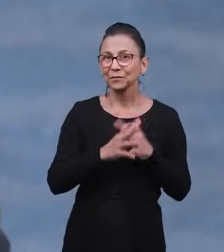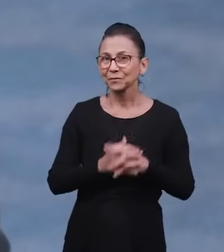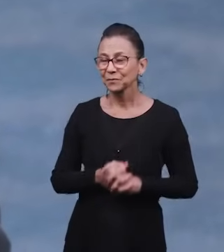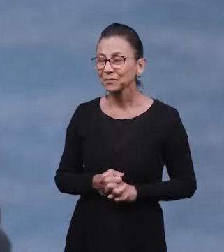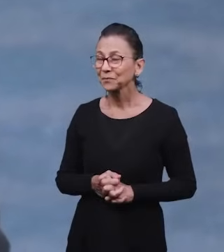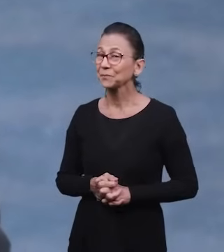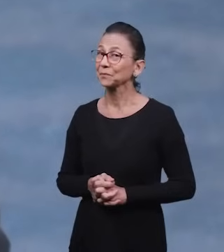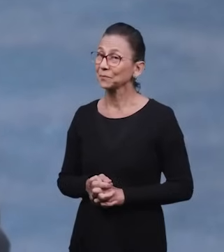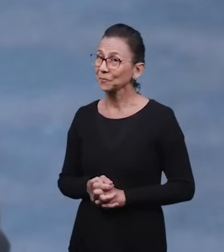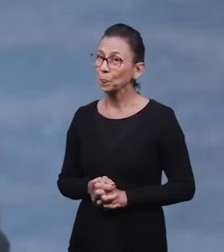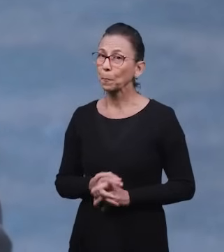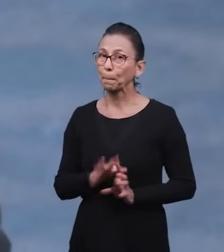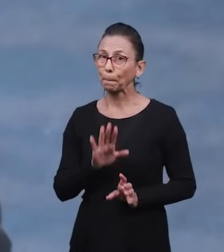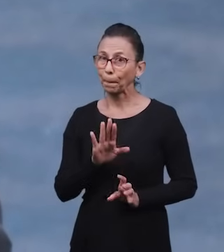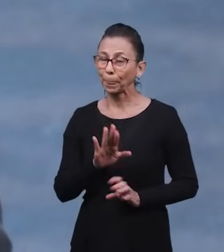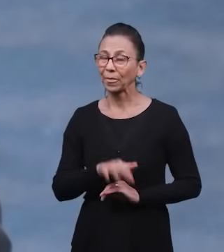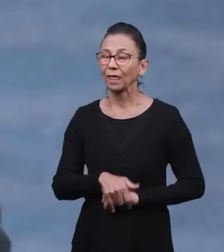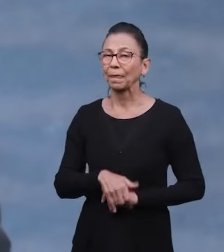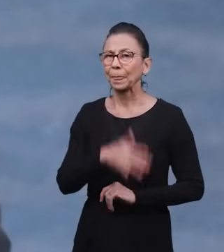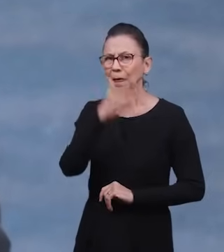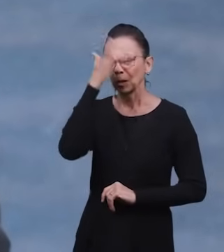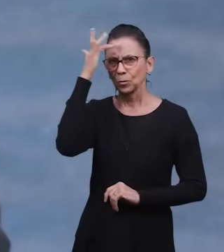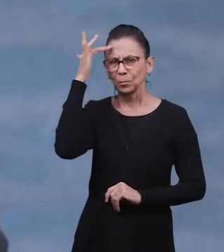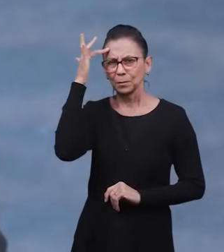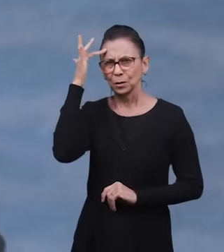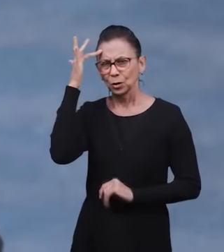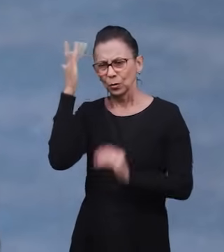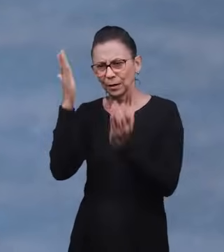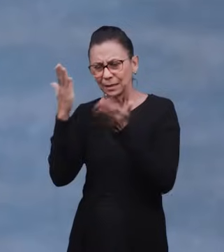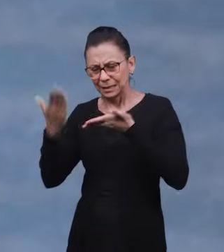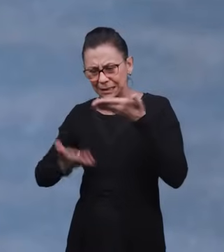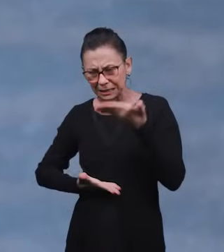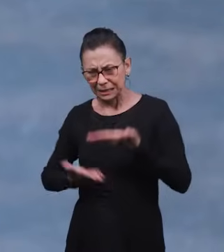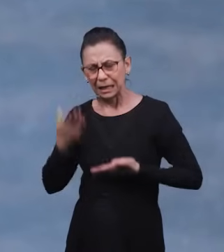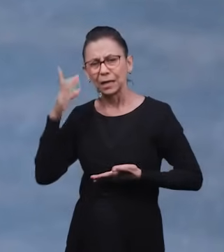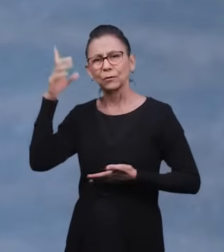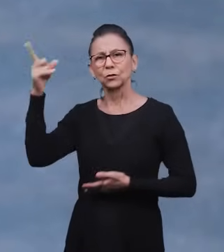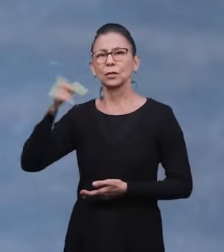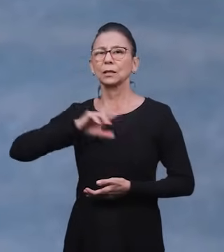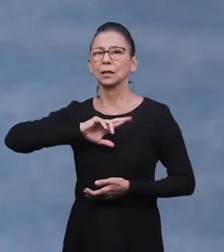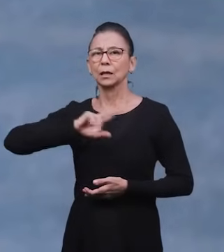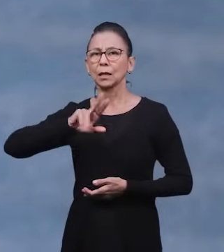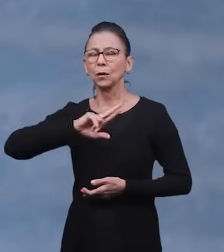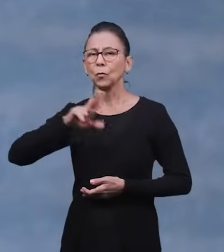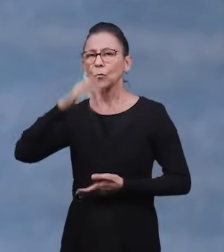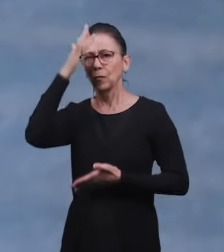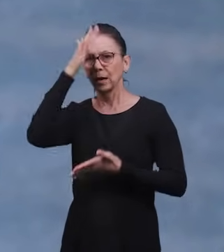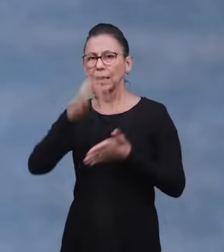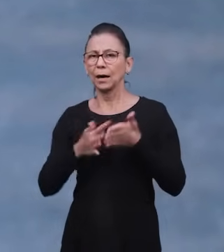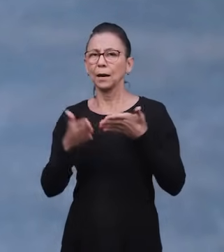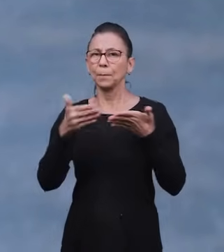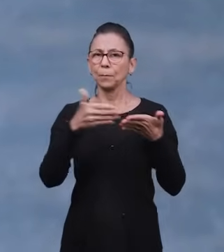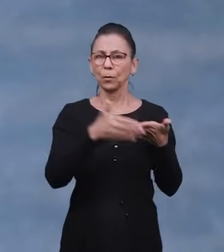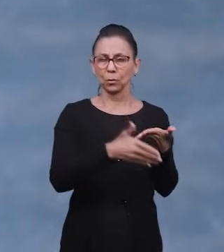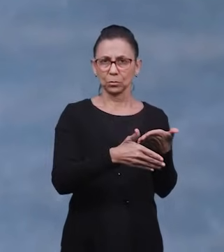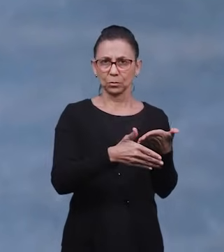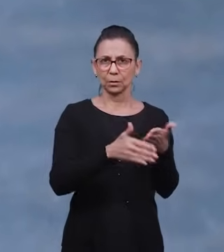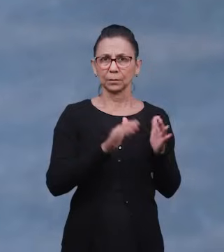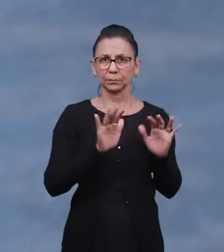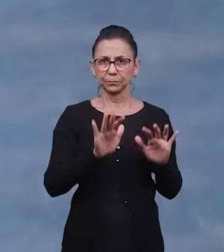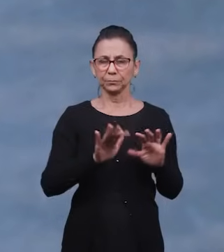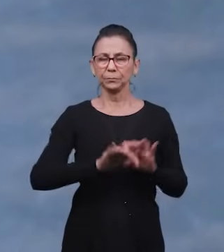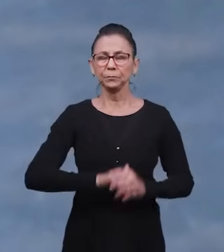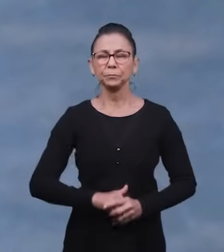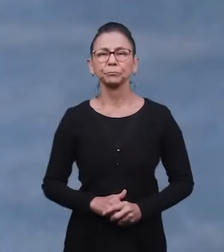servo não vai servo. Enquanto ele é servo, ele não é apóstata, né? Enquanto ele serve, ele não é. Ele deixou de servir, se